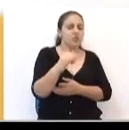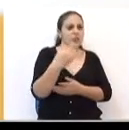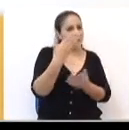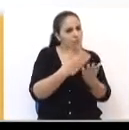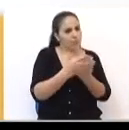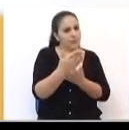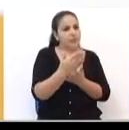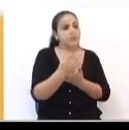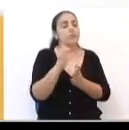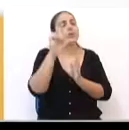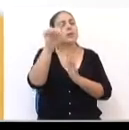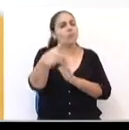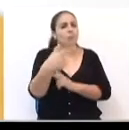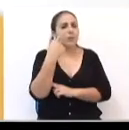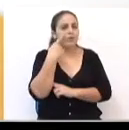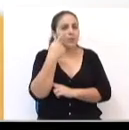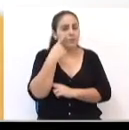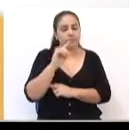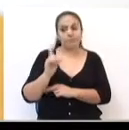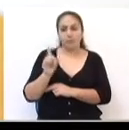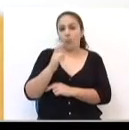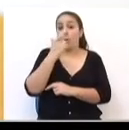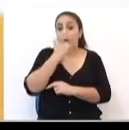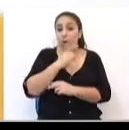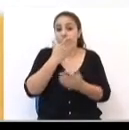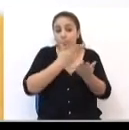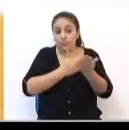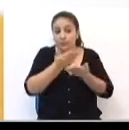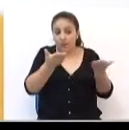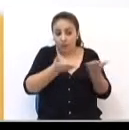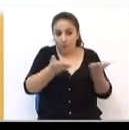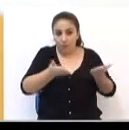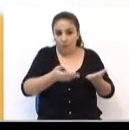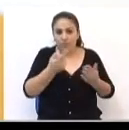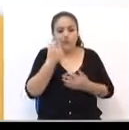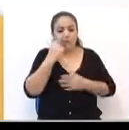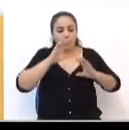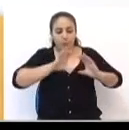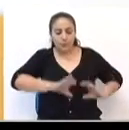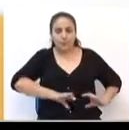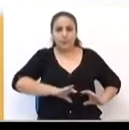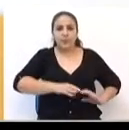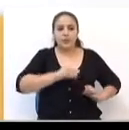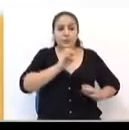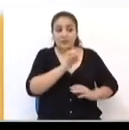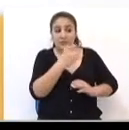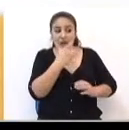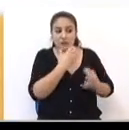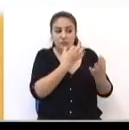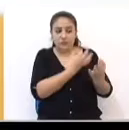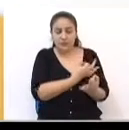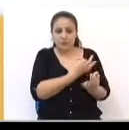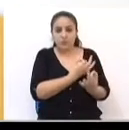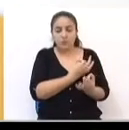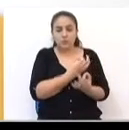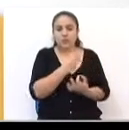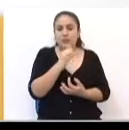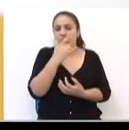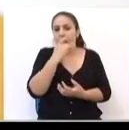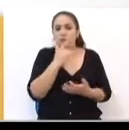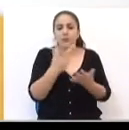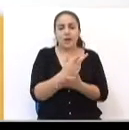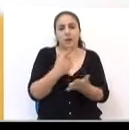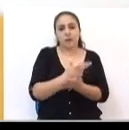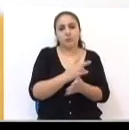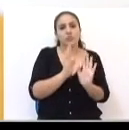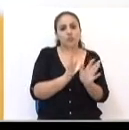vamos fazer. Eu acho que não, a gente tem que ter seriedade desde agora e adotar postura com relação àquilo que a gente acha que está certo e aquilo que a gente acha